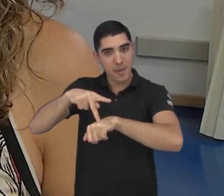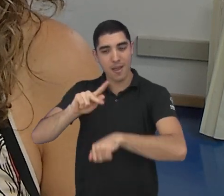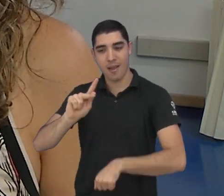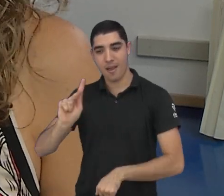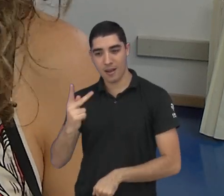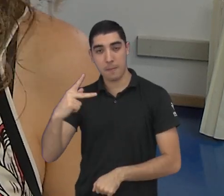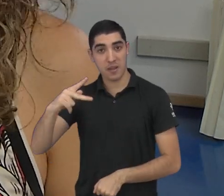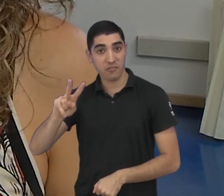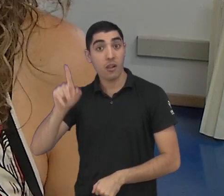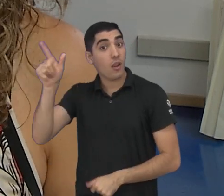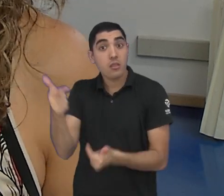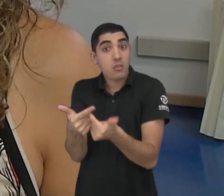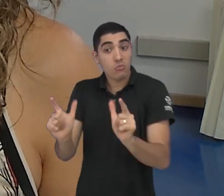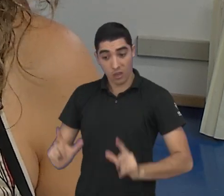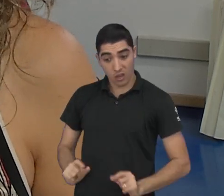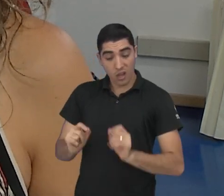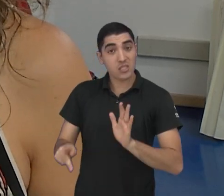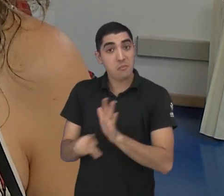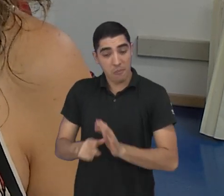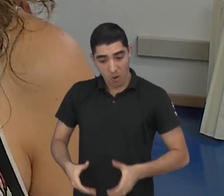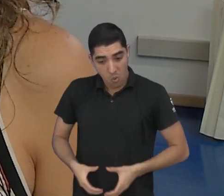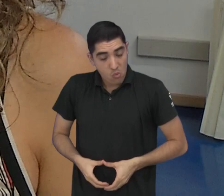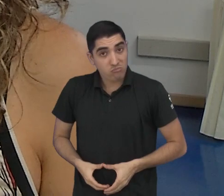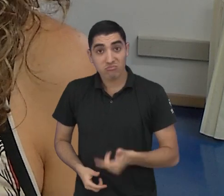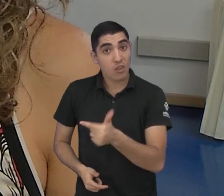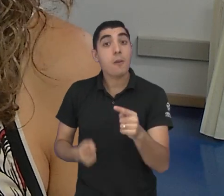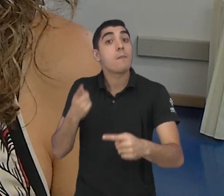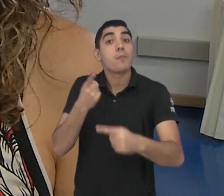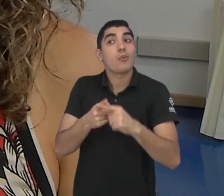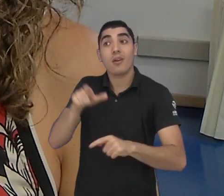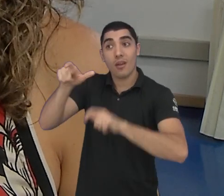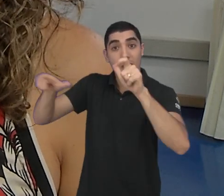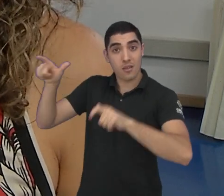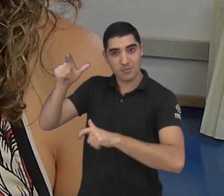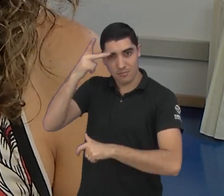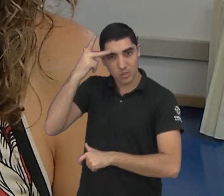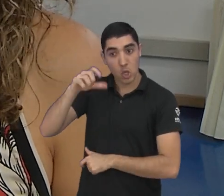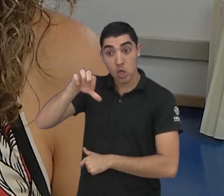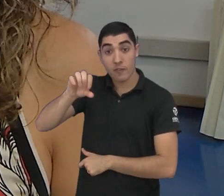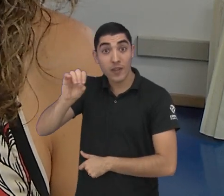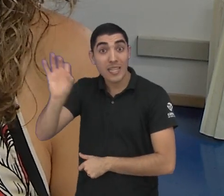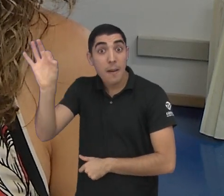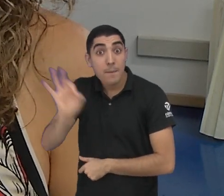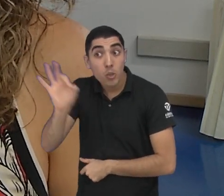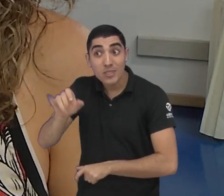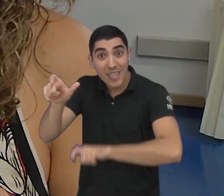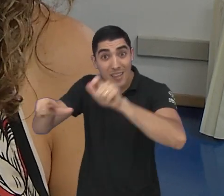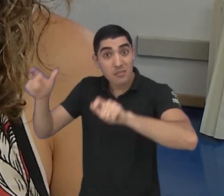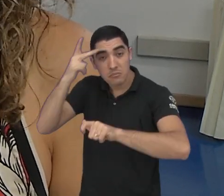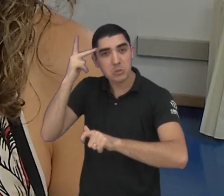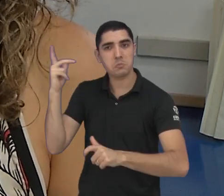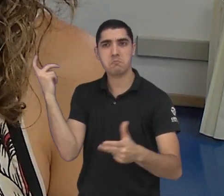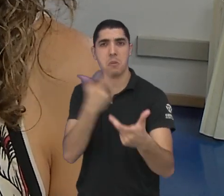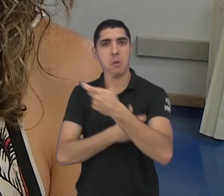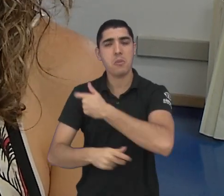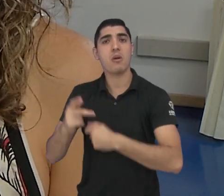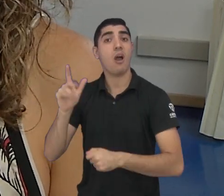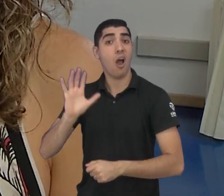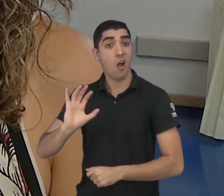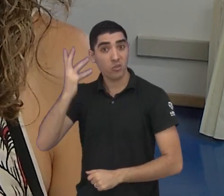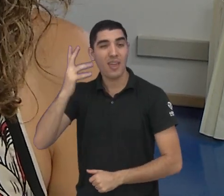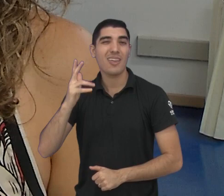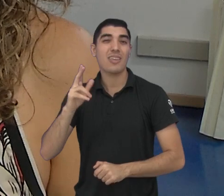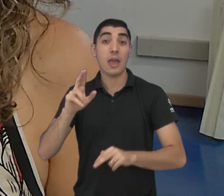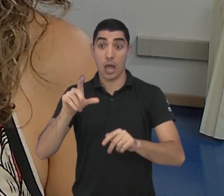do HPV, a gente não tem mais câncer de colo de útero, porque muito mais que 90% dos cânceres de colo de útero são causados pelo